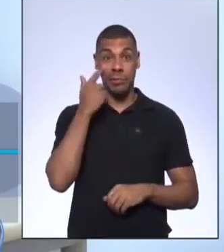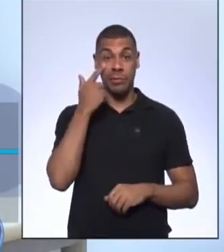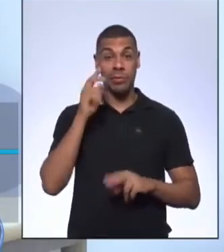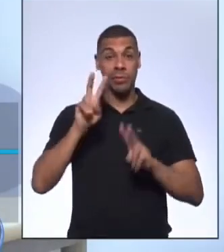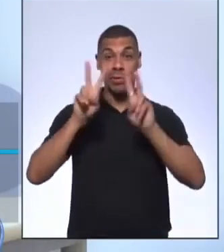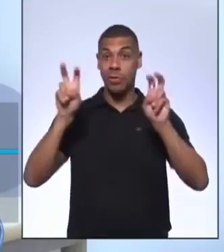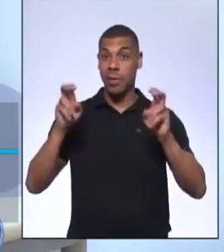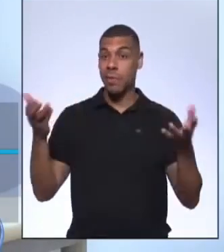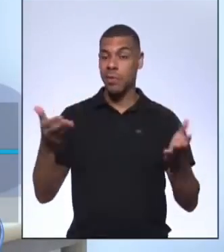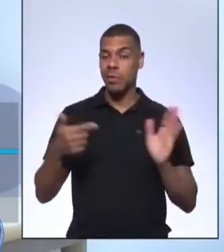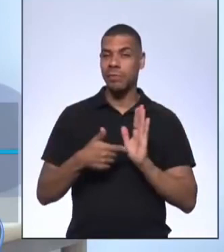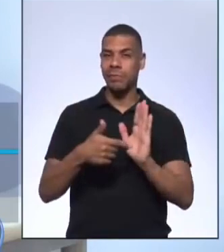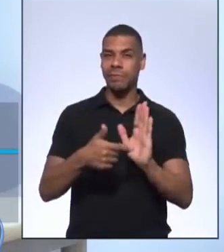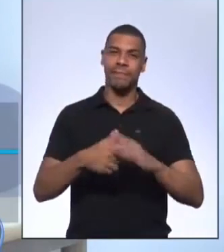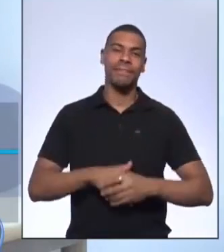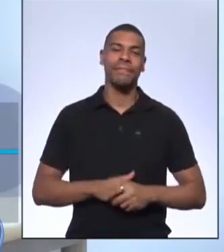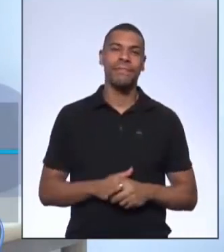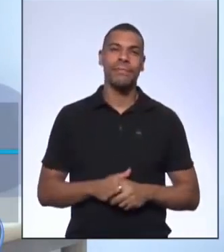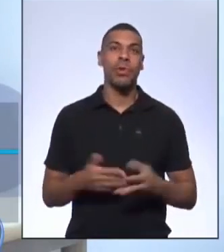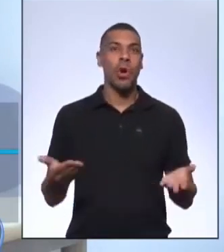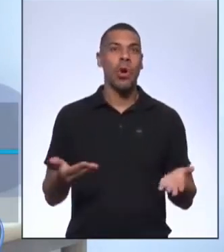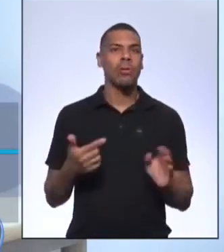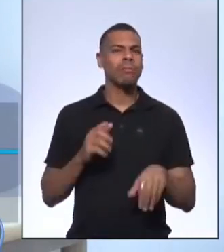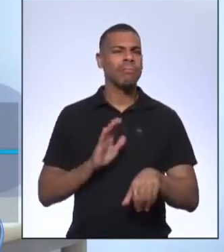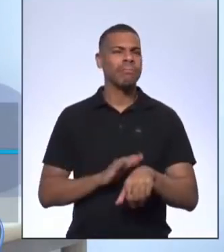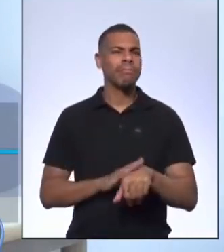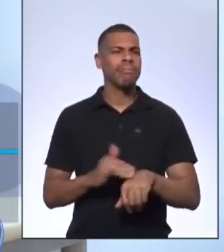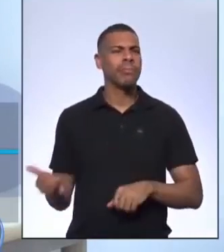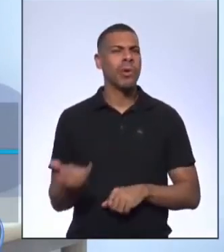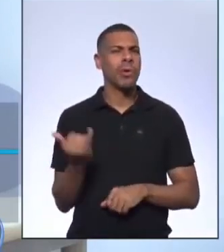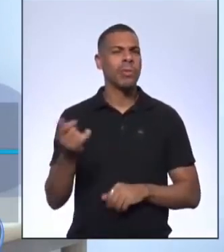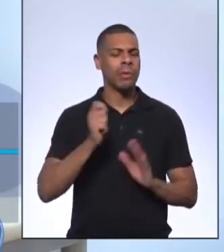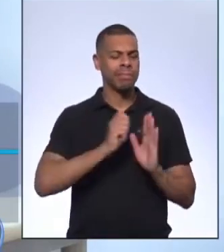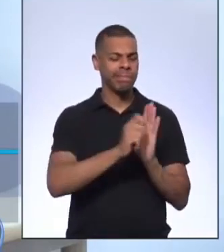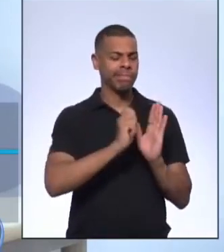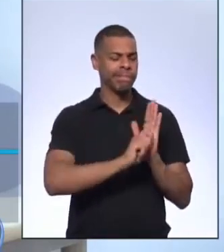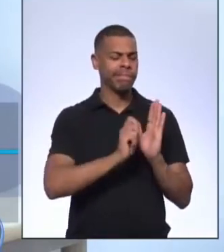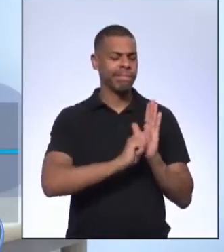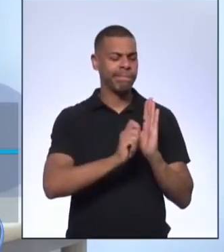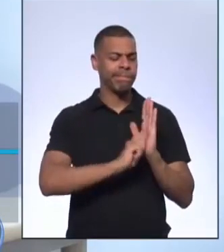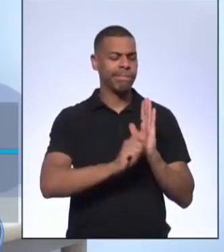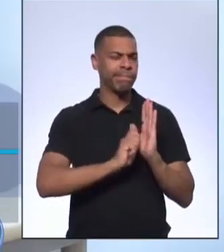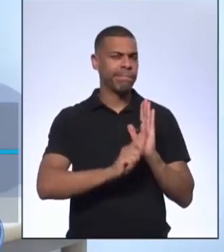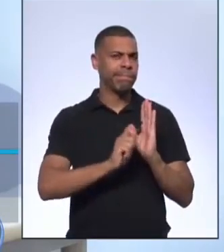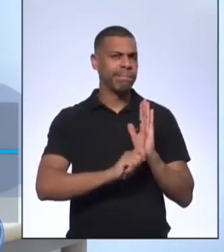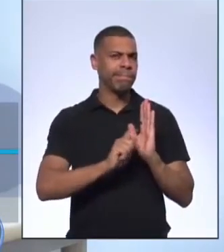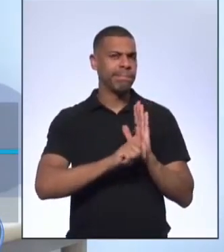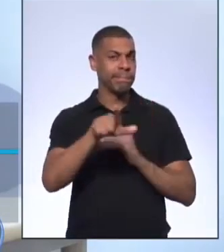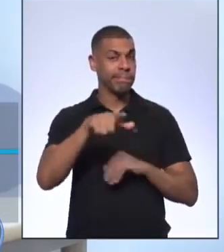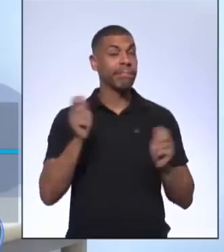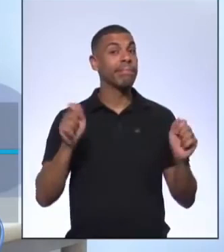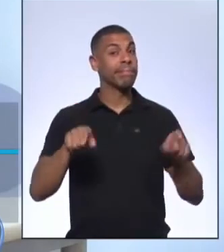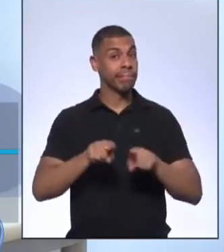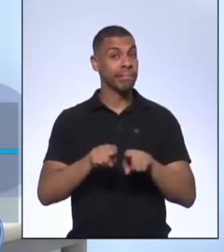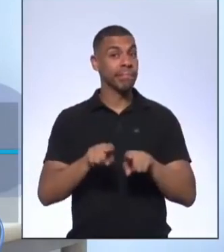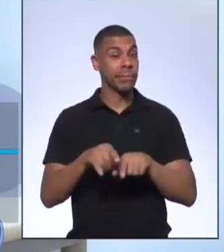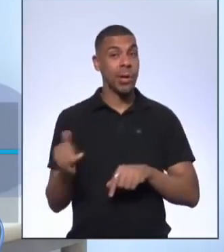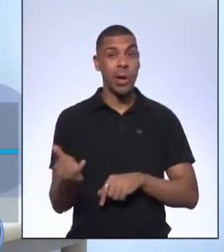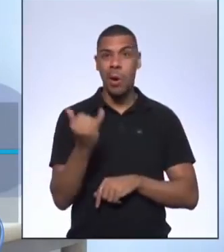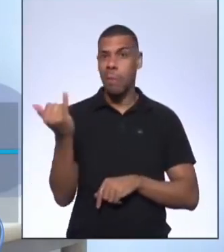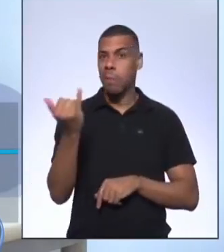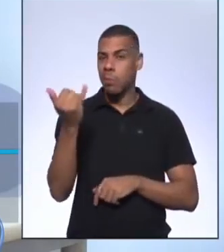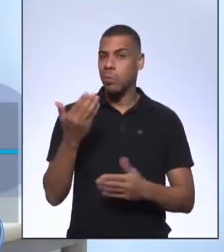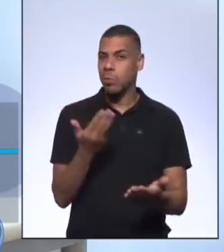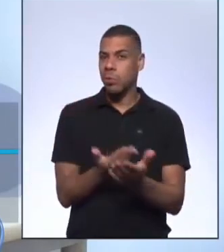da nossa aula de hoje. Então, é um momento importante para você registrar, no seu caderno, nas suas anotações, a